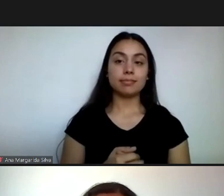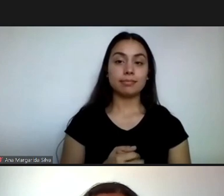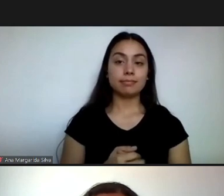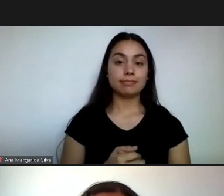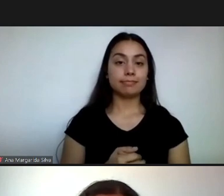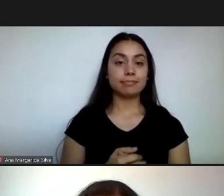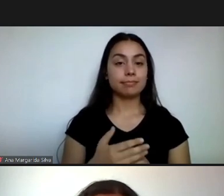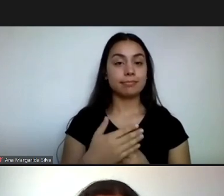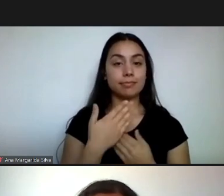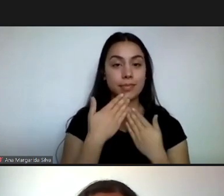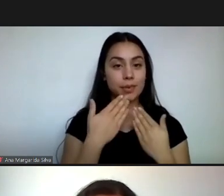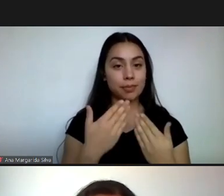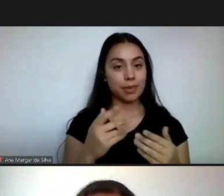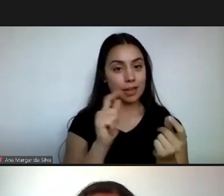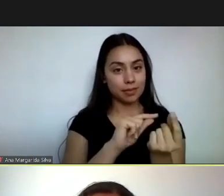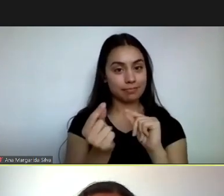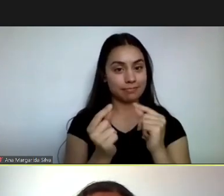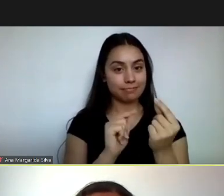Muito obrigada e um bom debate.